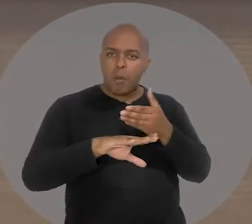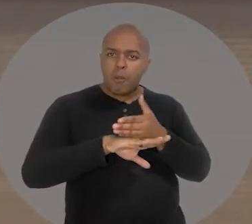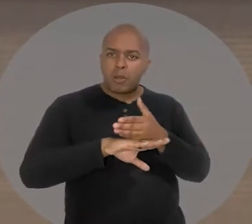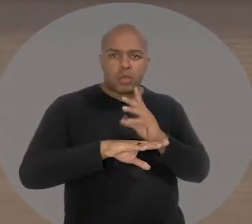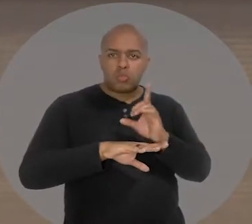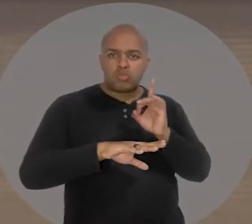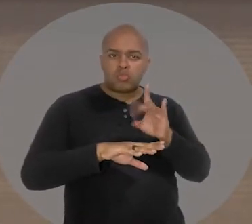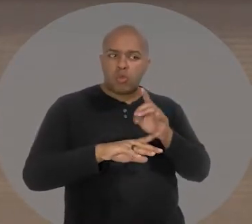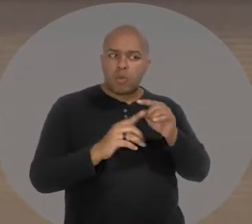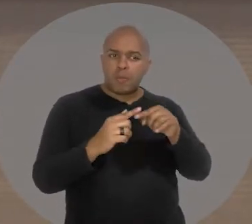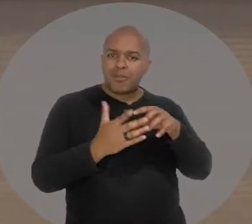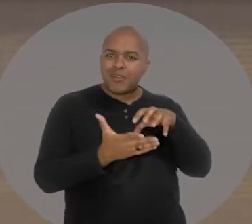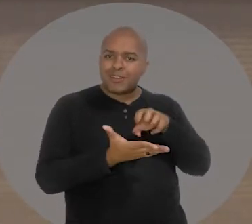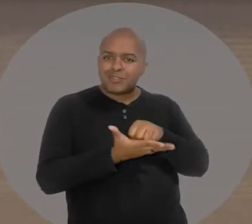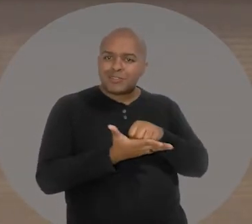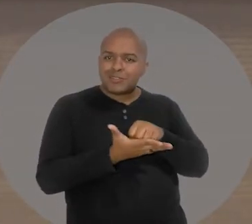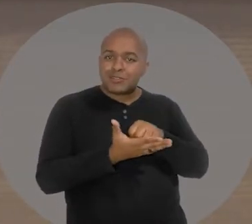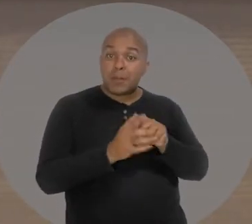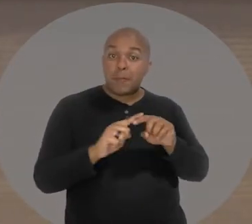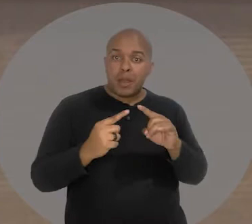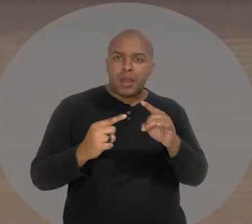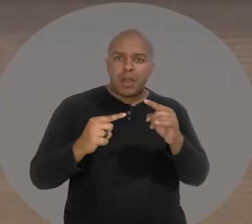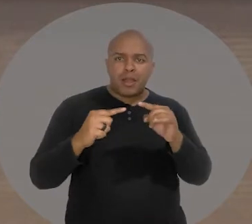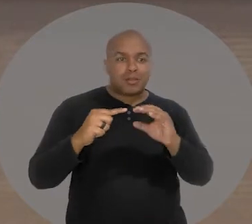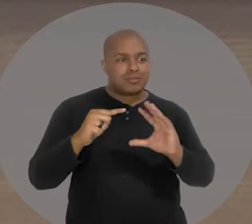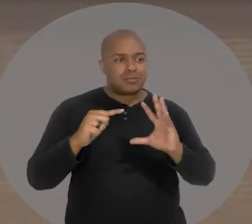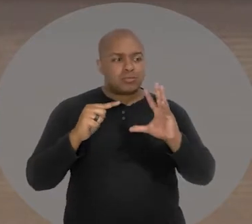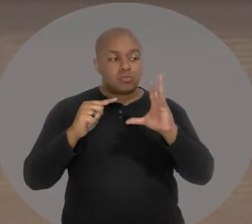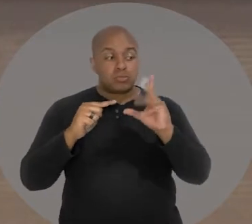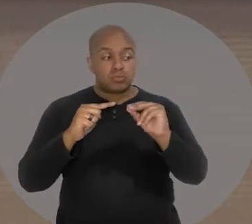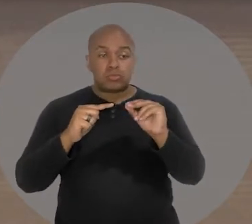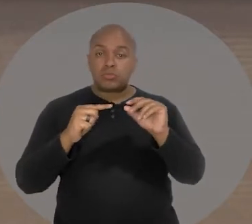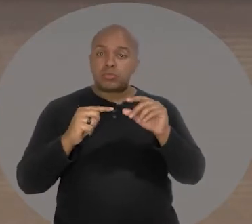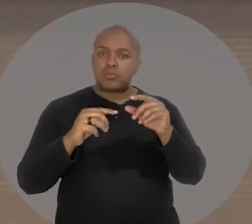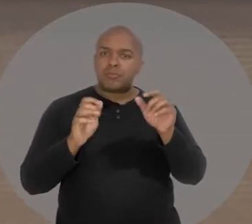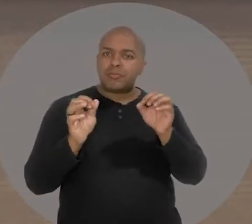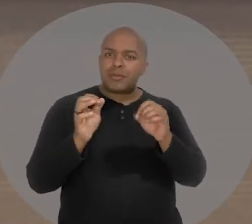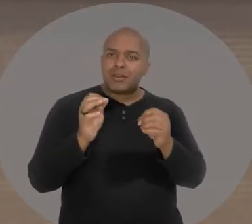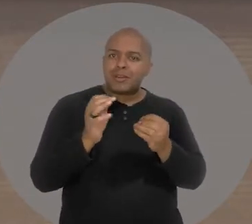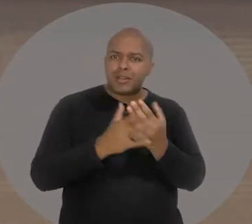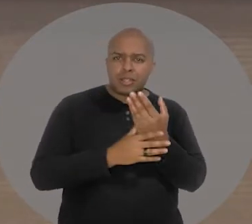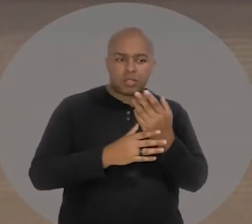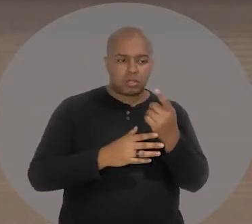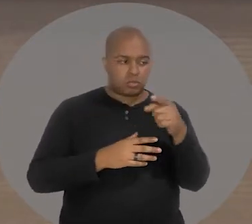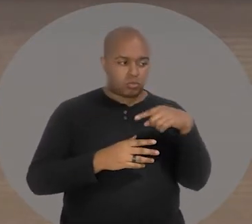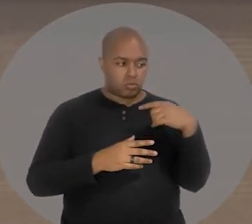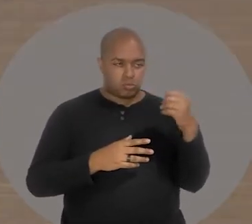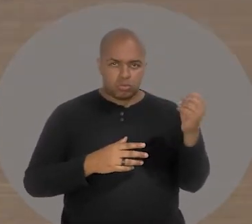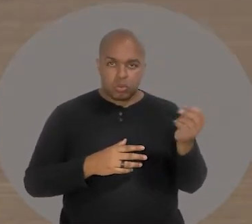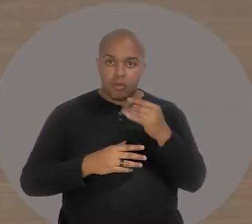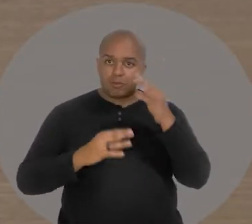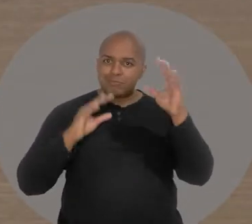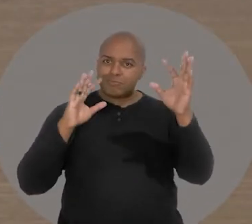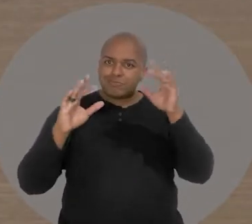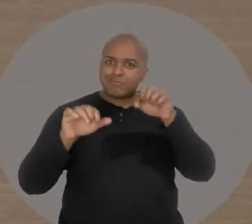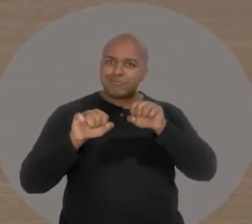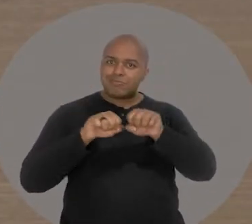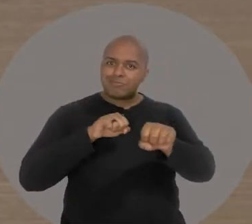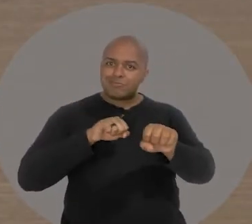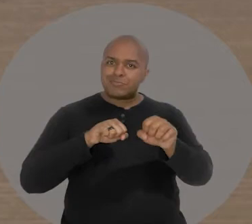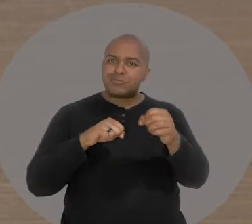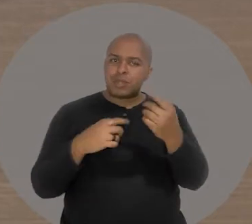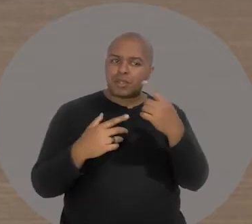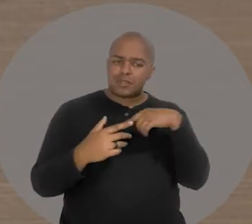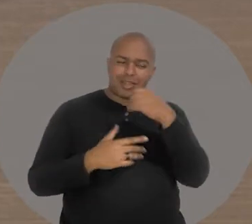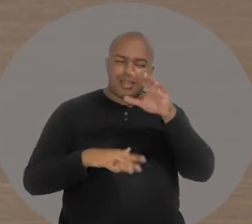pelo registro, mas sobretudo para a formação das novas psicólogas. Quando